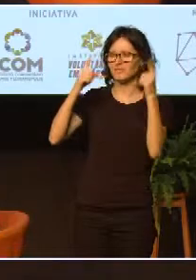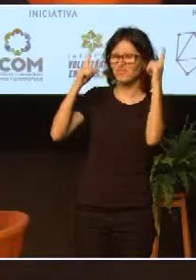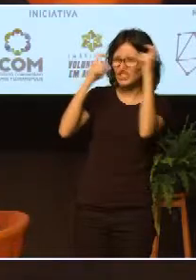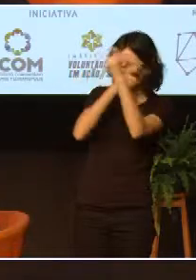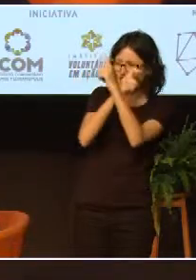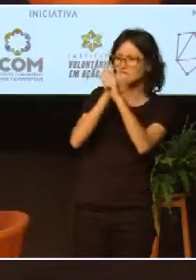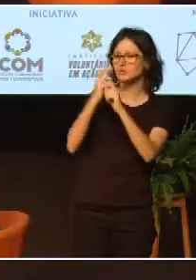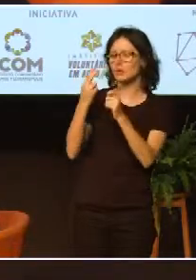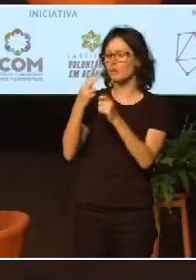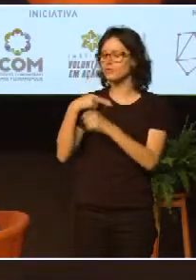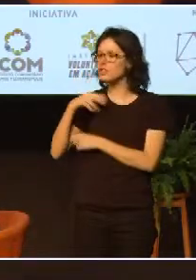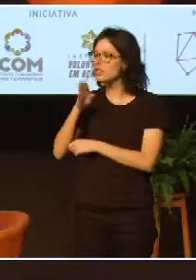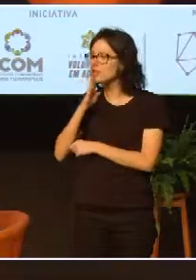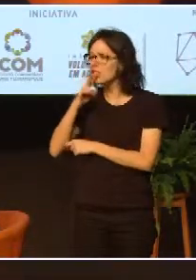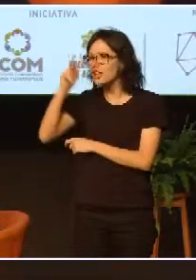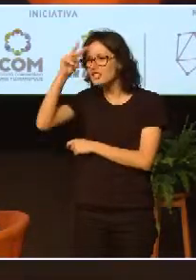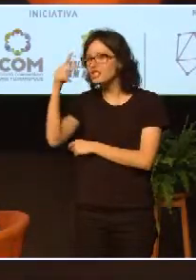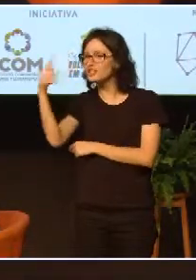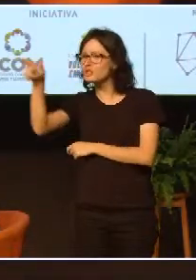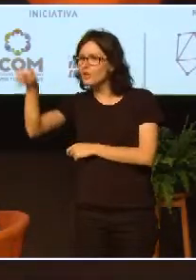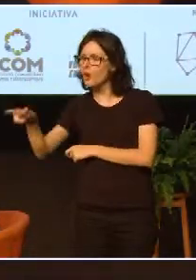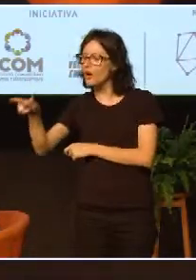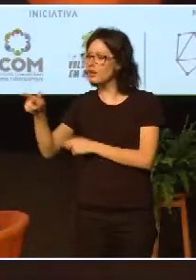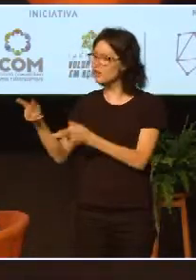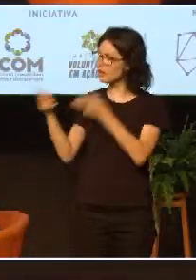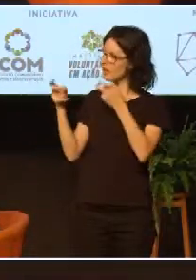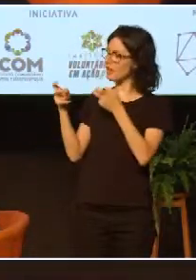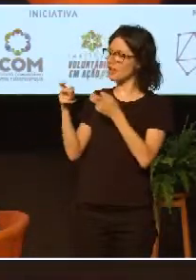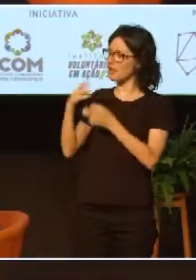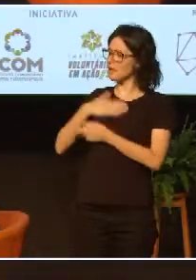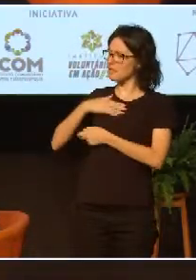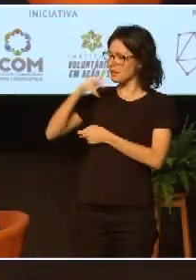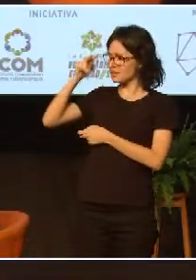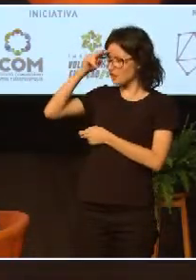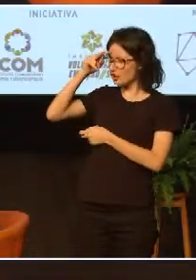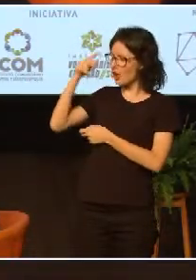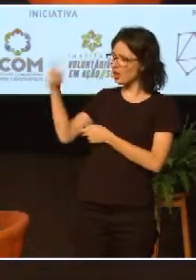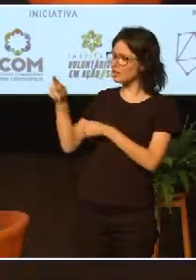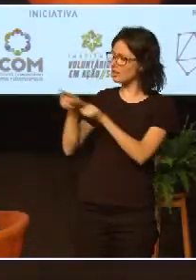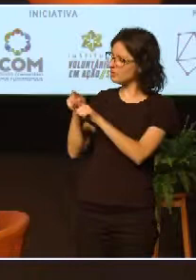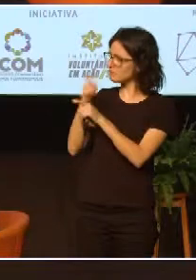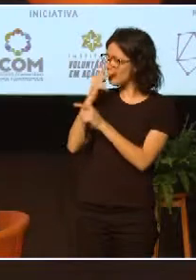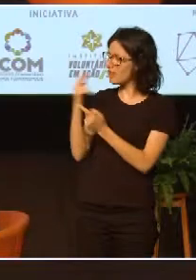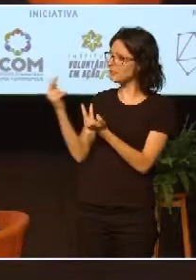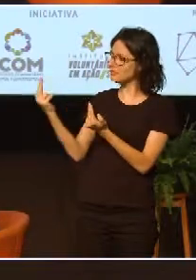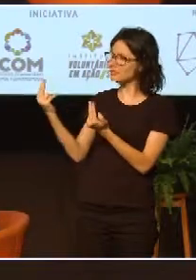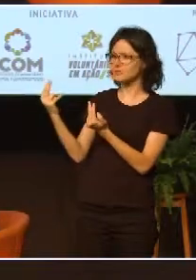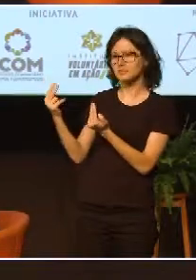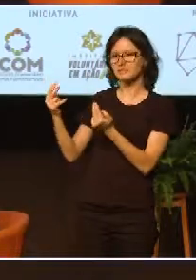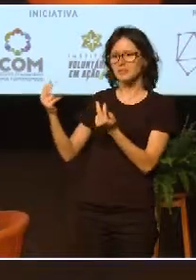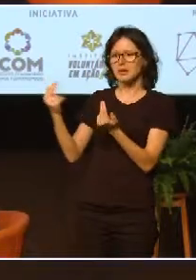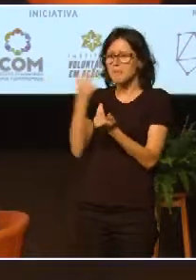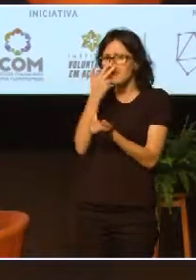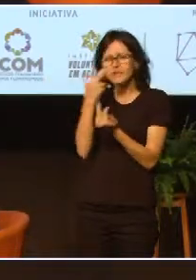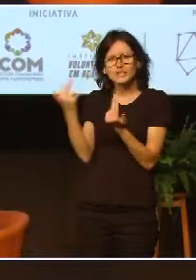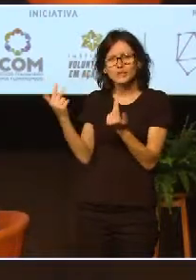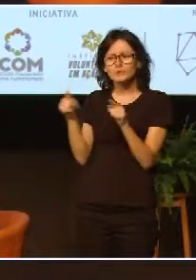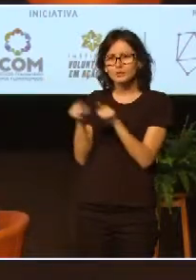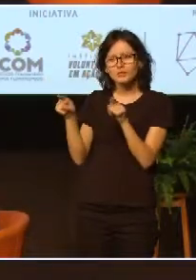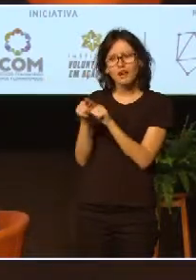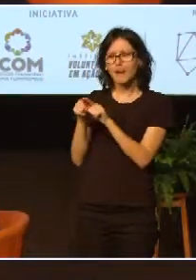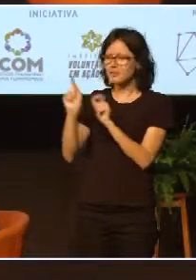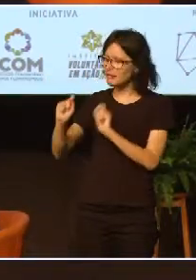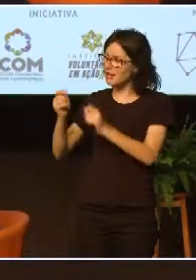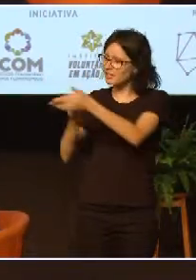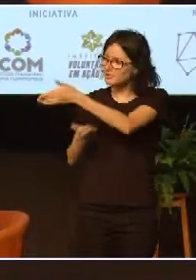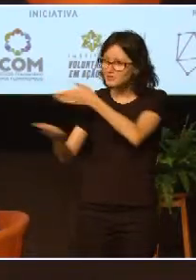você ouve outras histórias e vê que a sua história não é tão maior ou tão pior do que a outra pessoa. Às vezes ela está passando por uma situação tão semelhante à sua,